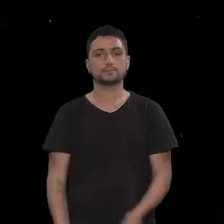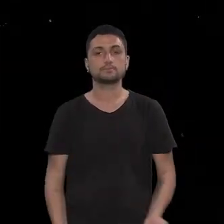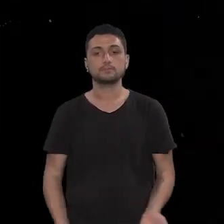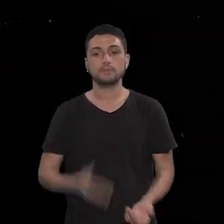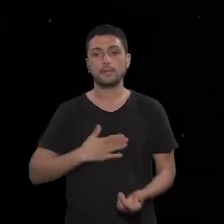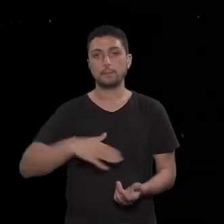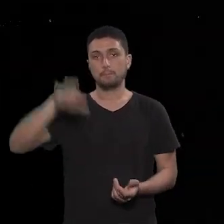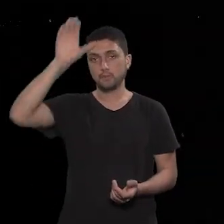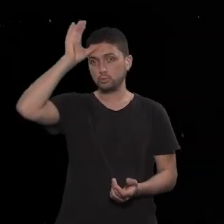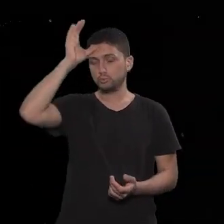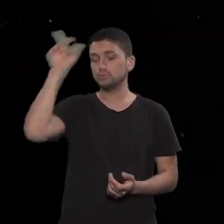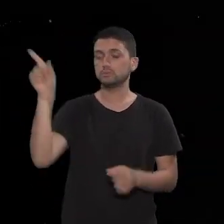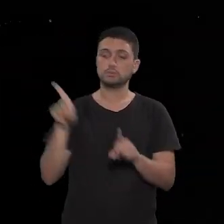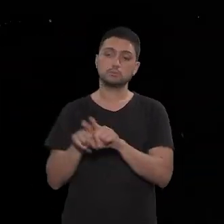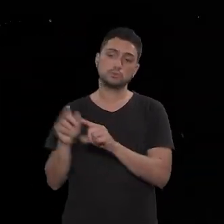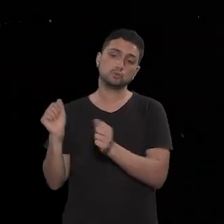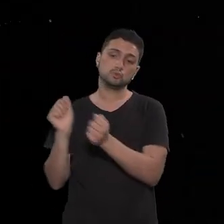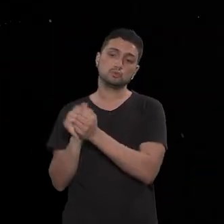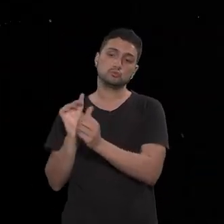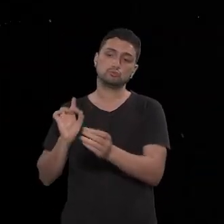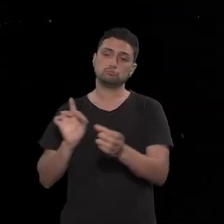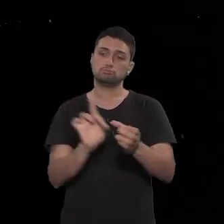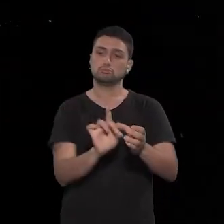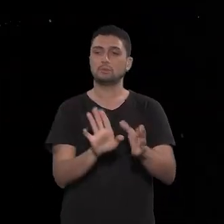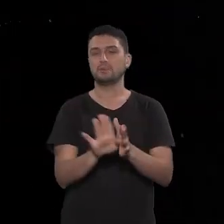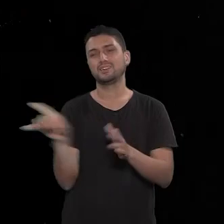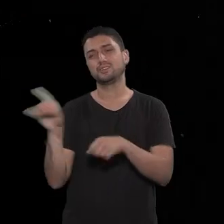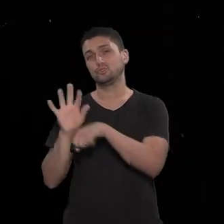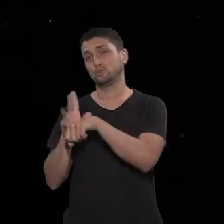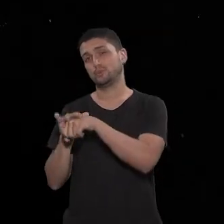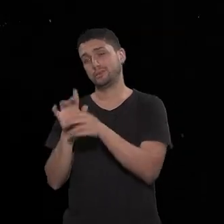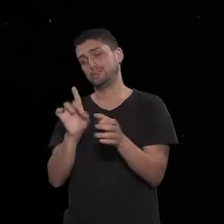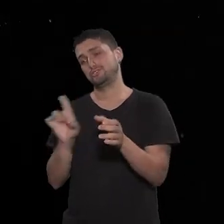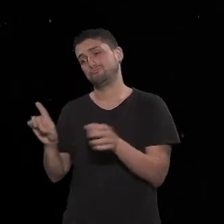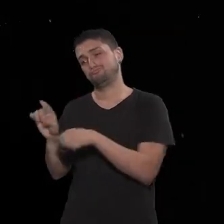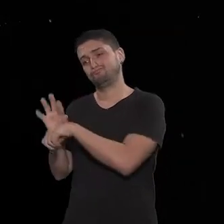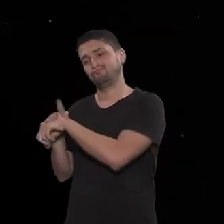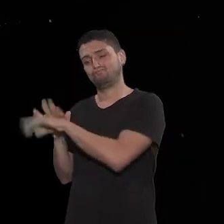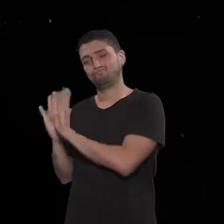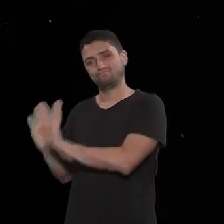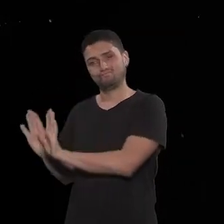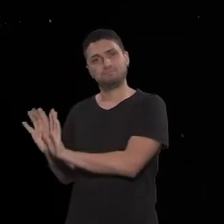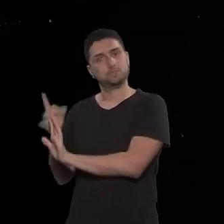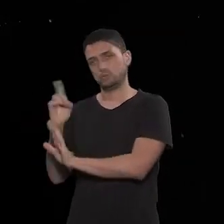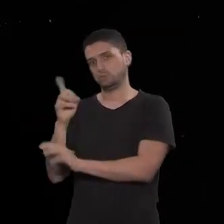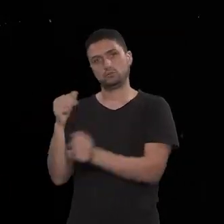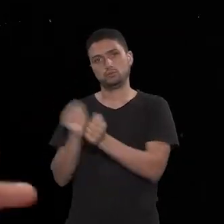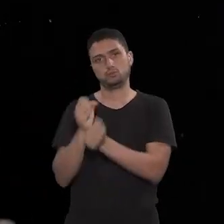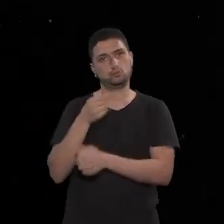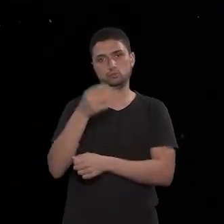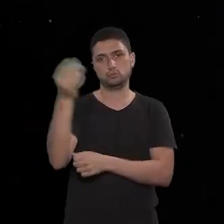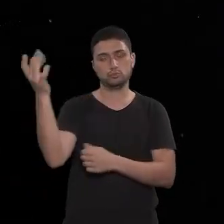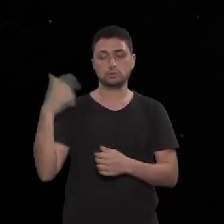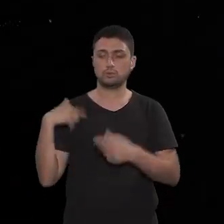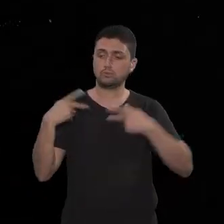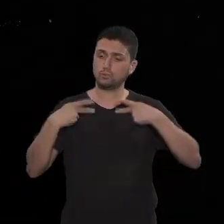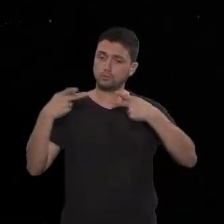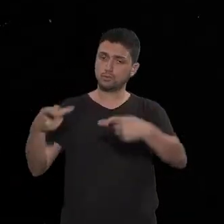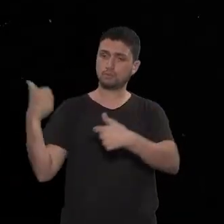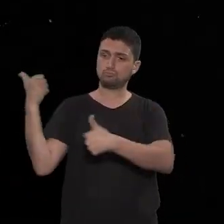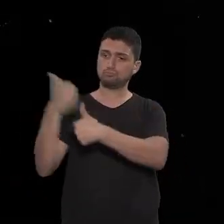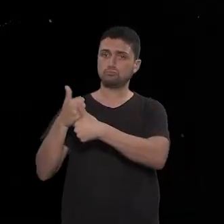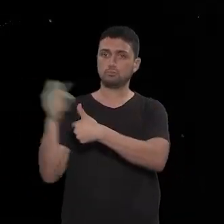tio, Gilberto Nascimento Amaro, ele também iria, só que ele estava muito doente e não pôde ir nessa